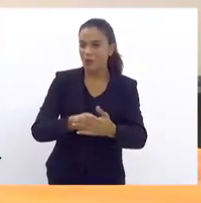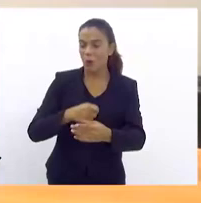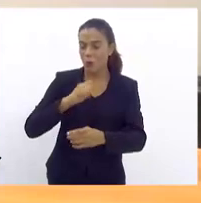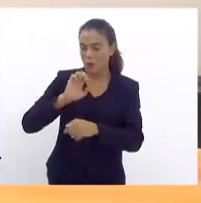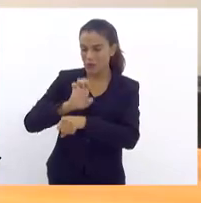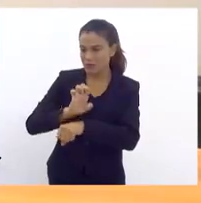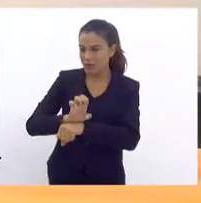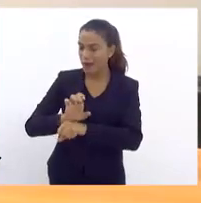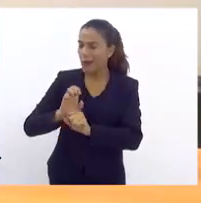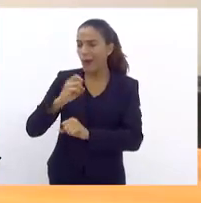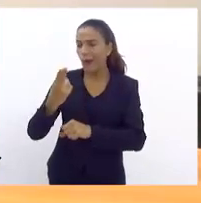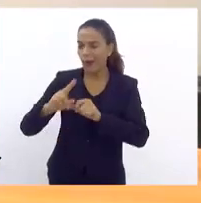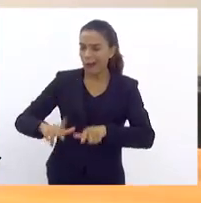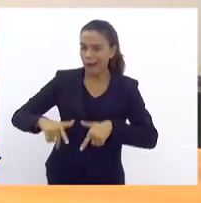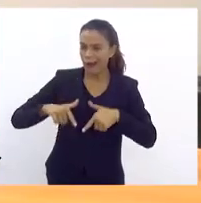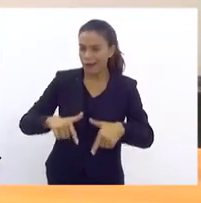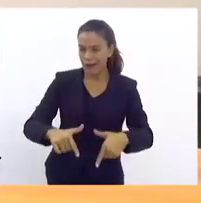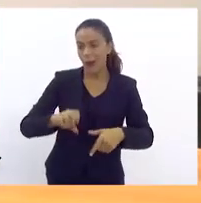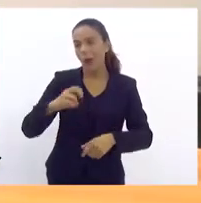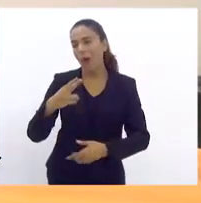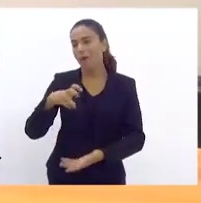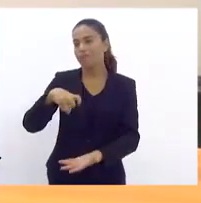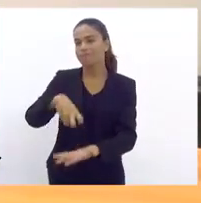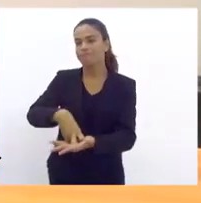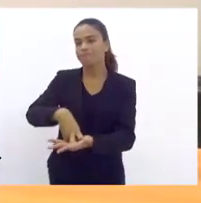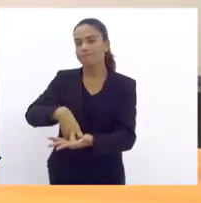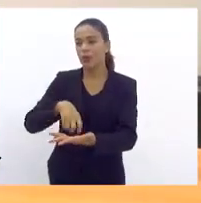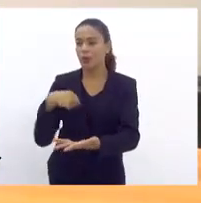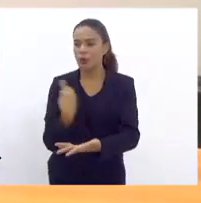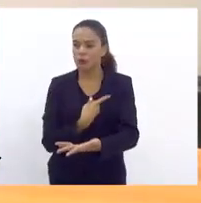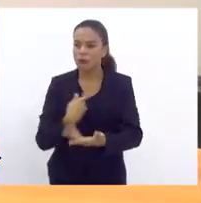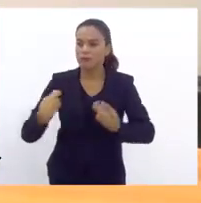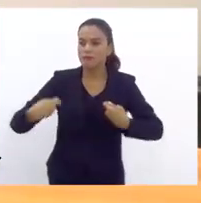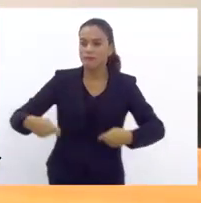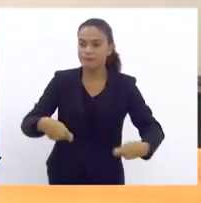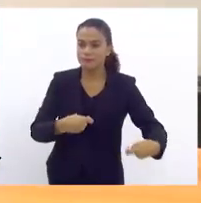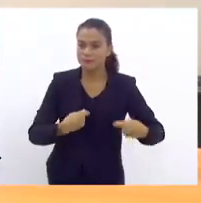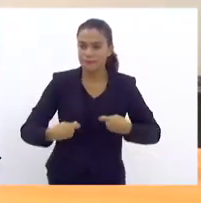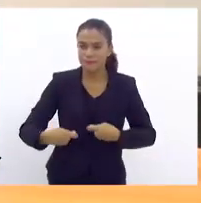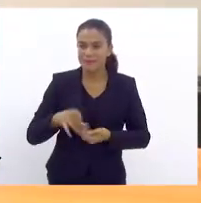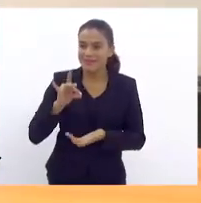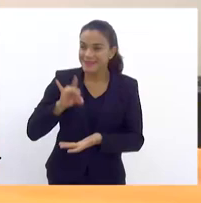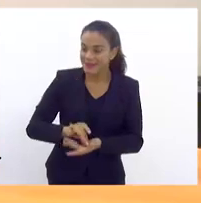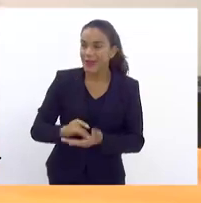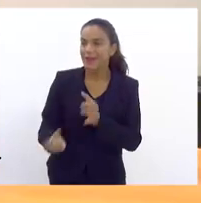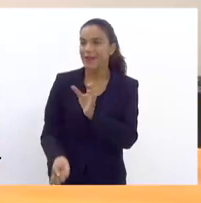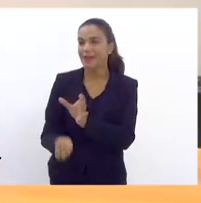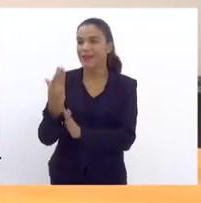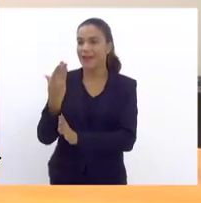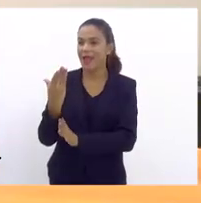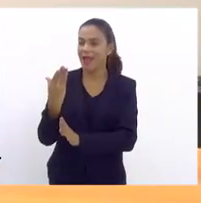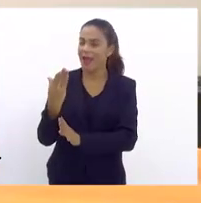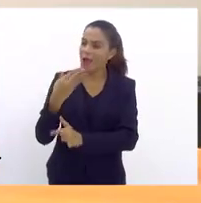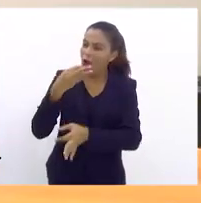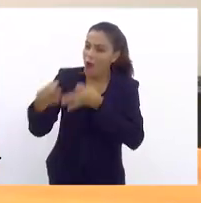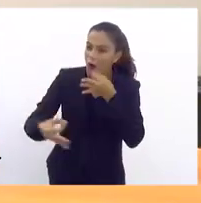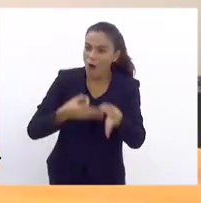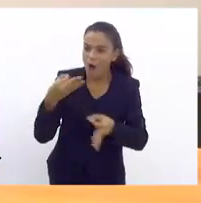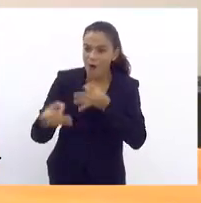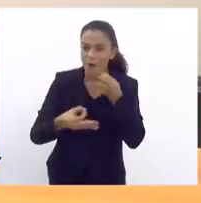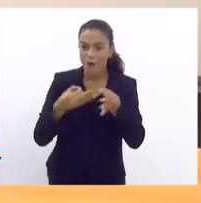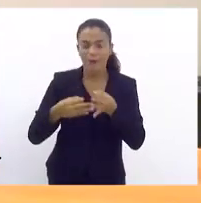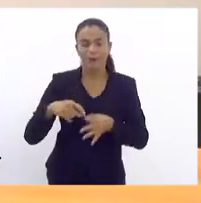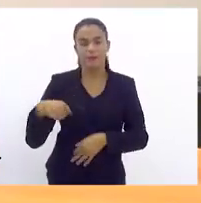realizar ou penalizar nós devemos realmente criar fomentar nós